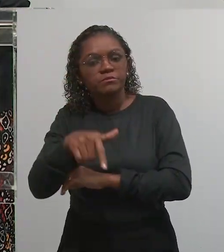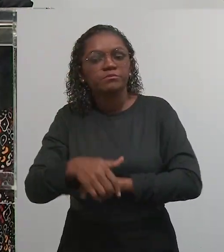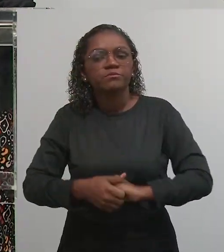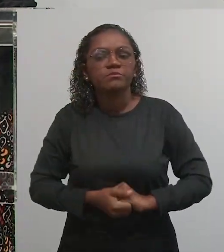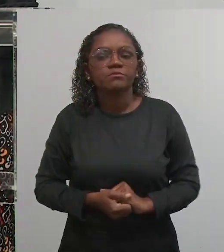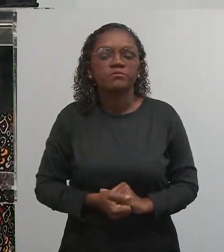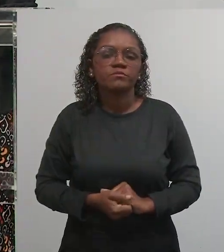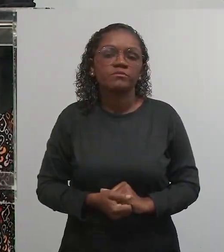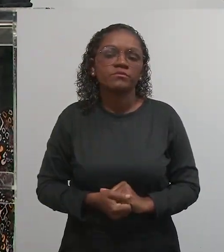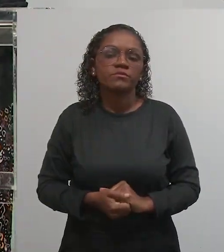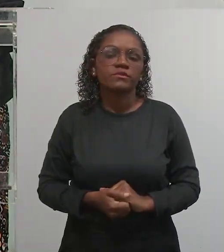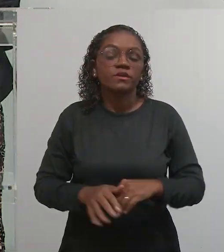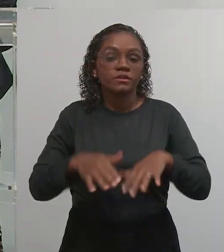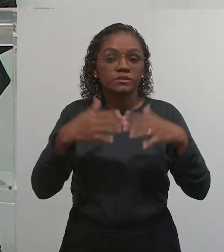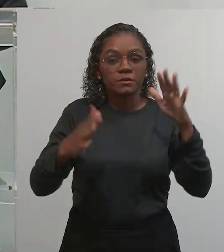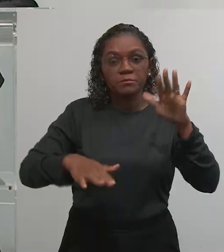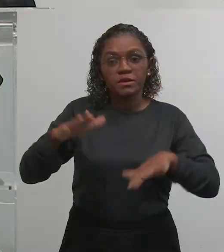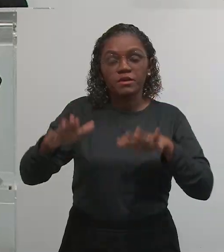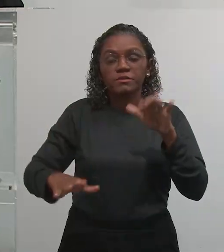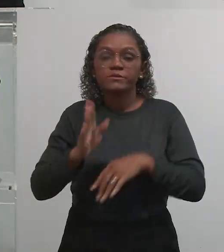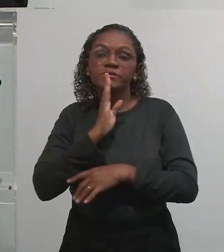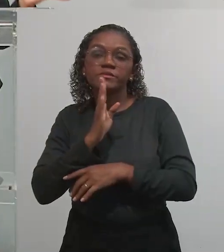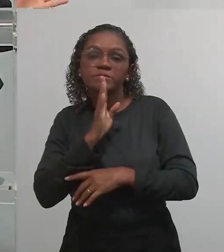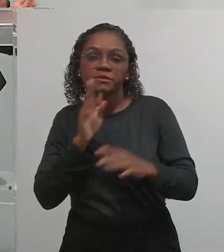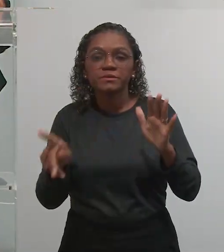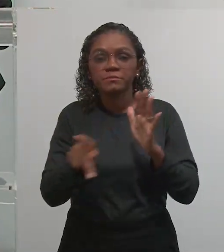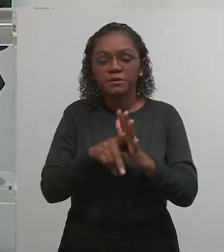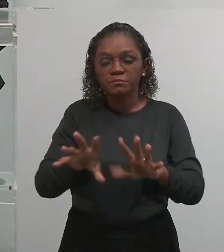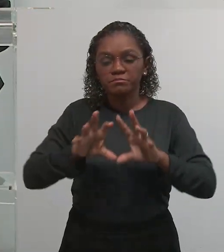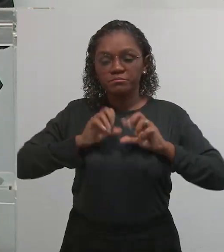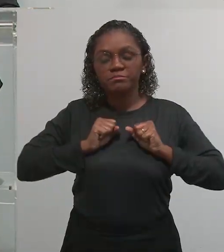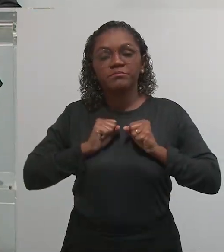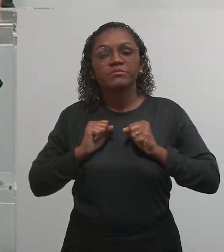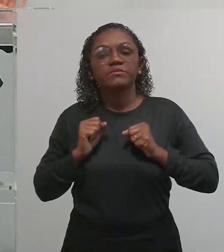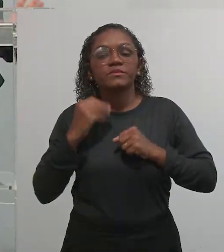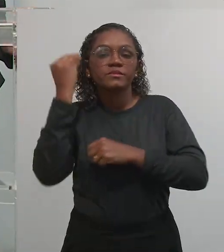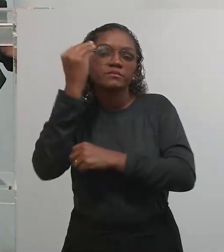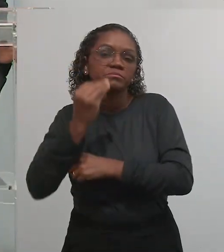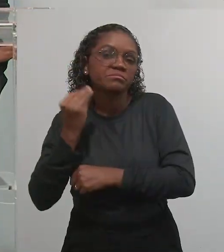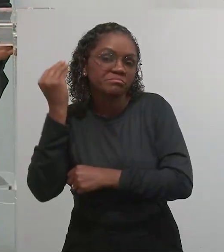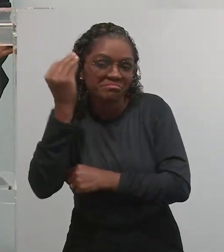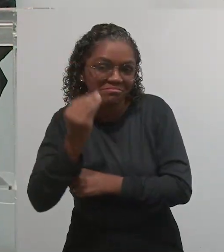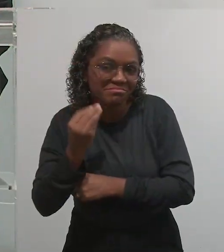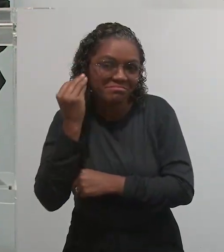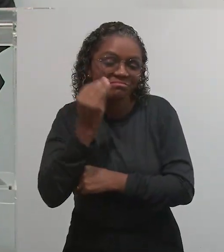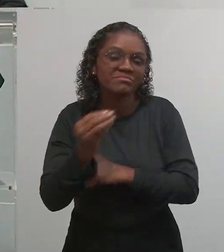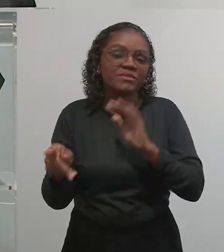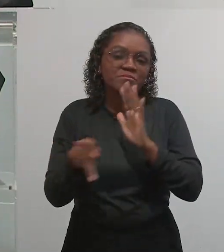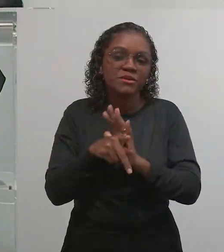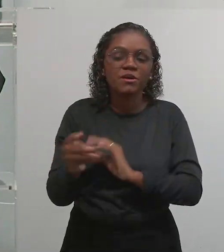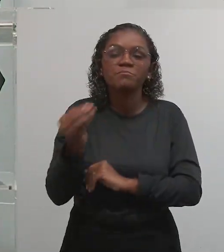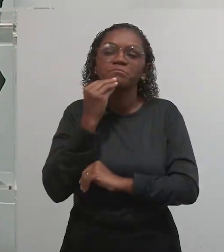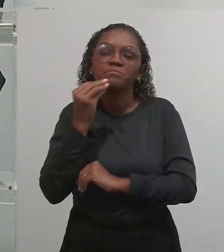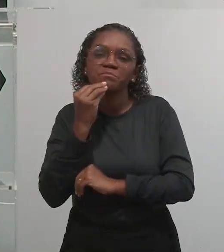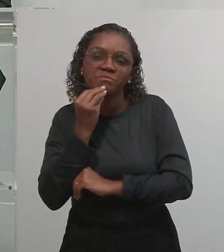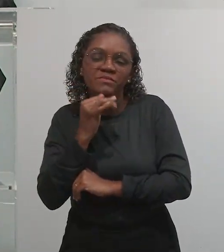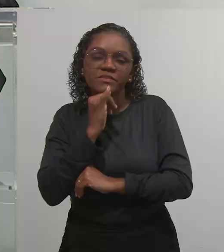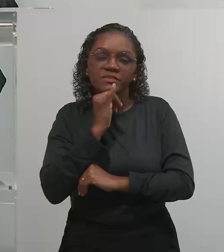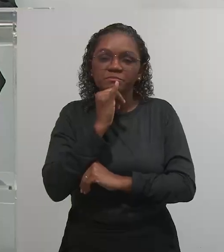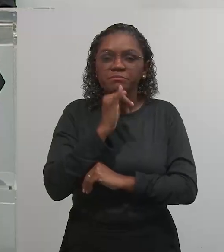na experiência. Então, vocês já devem ter ouvido aí a palavra experimentação, que é quando a gente